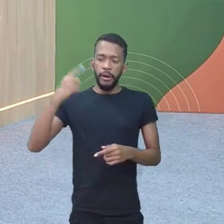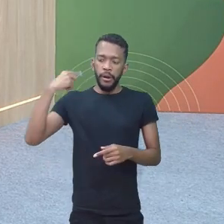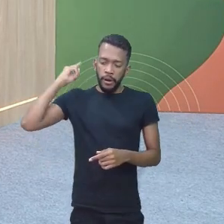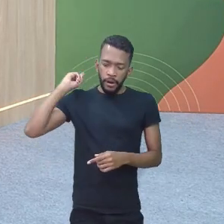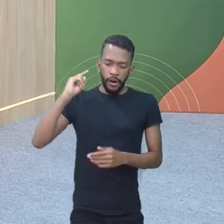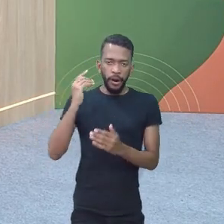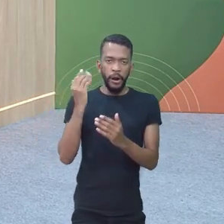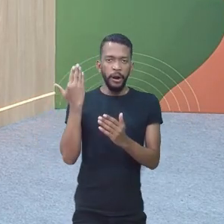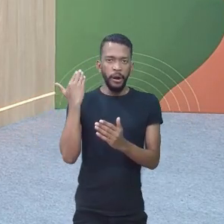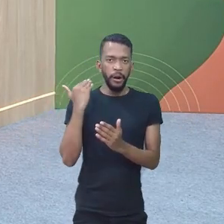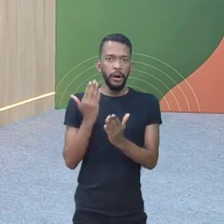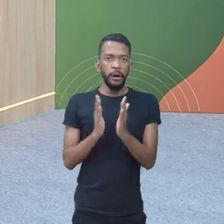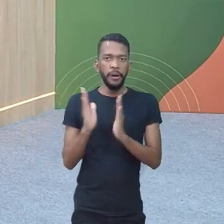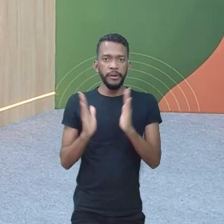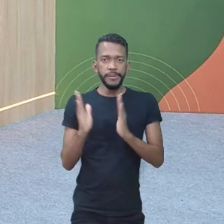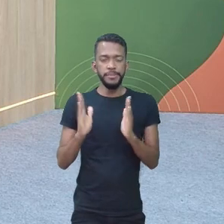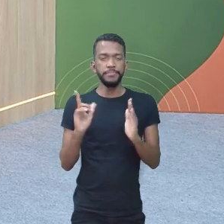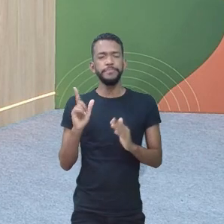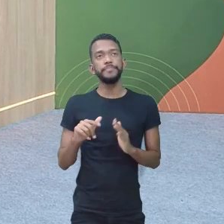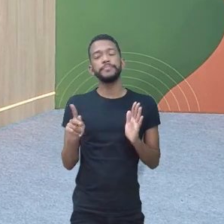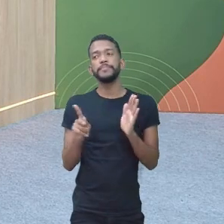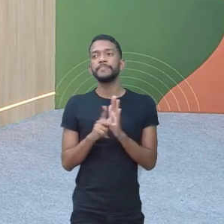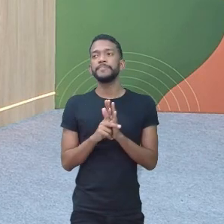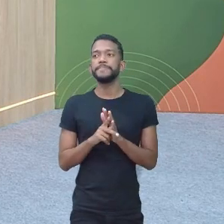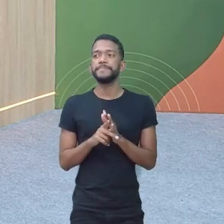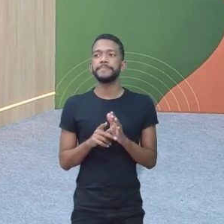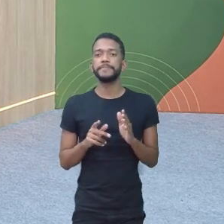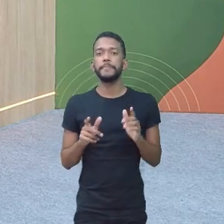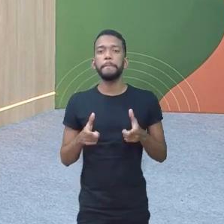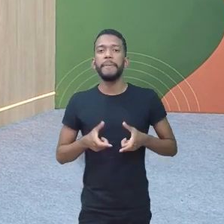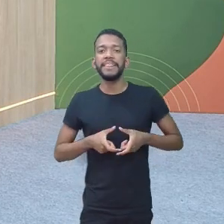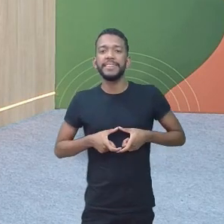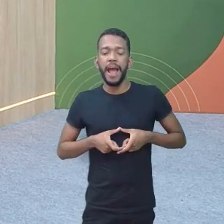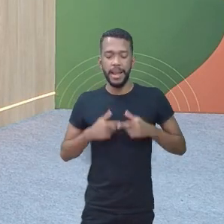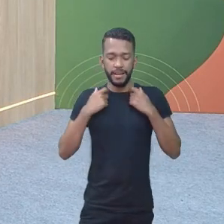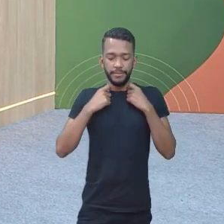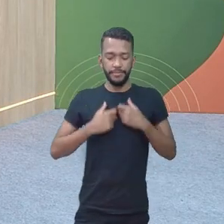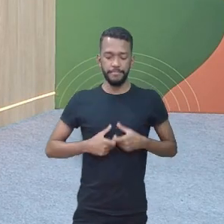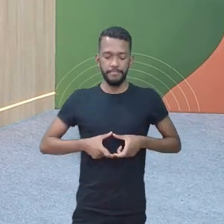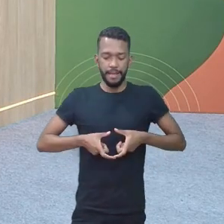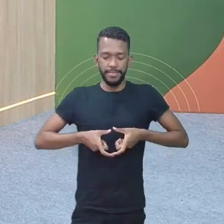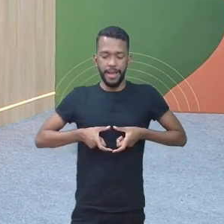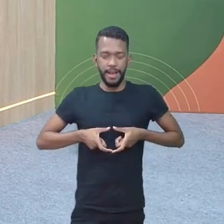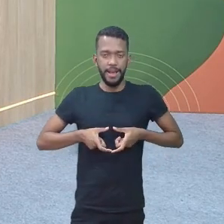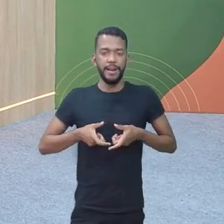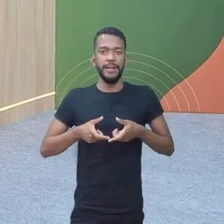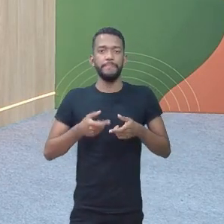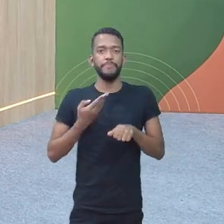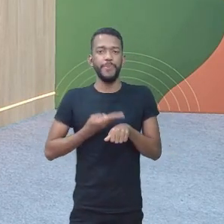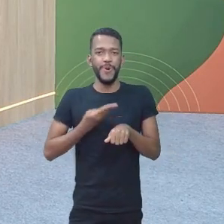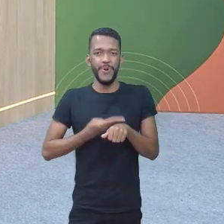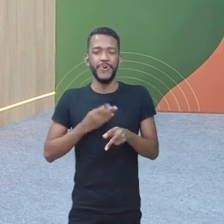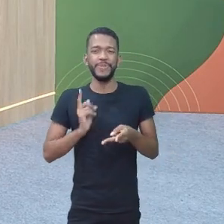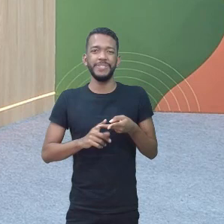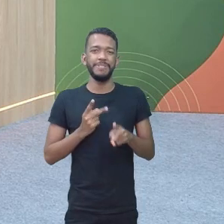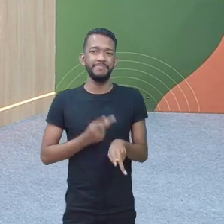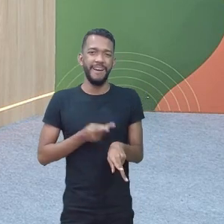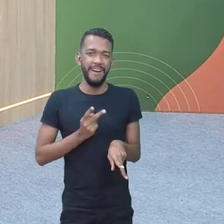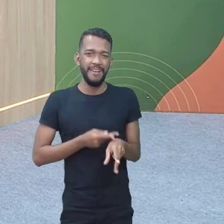a gente não tinha essa questão das medalhas, né? de bronze, de